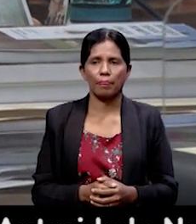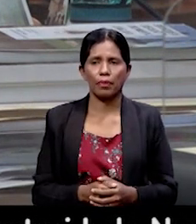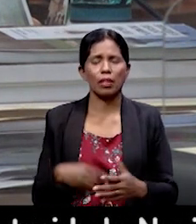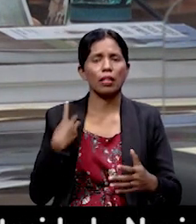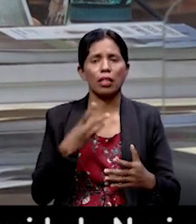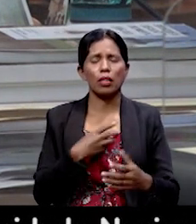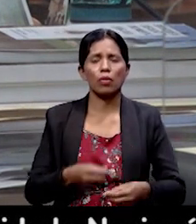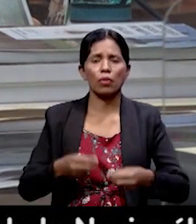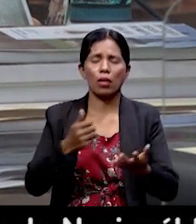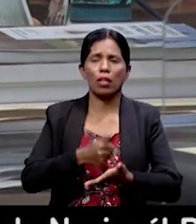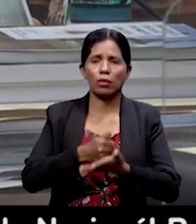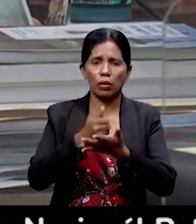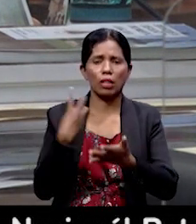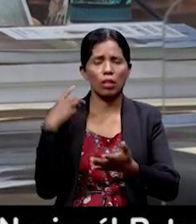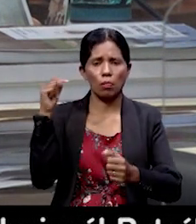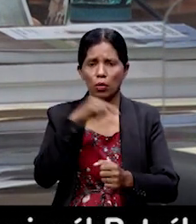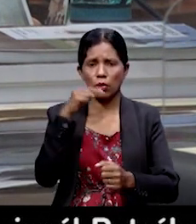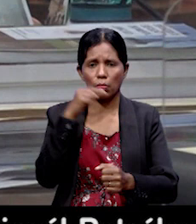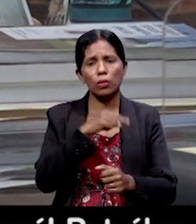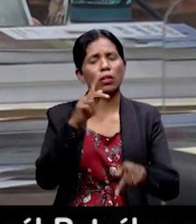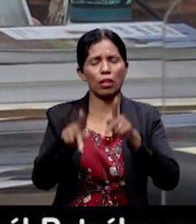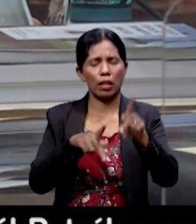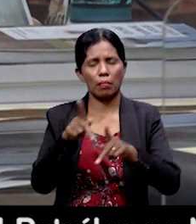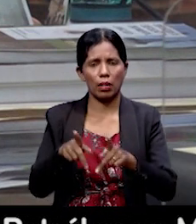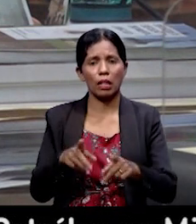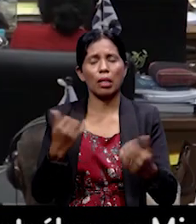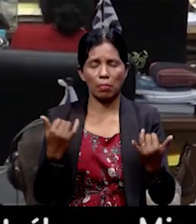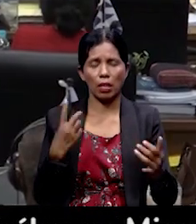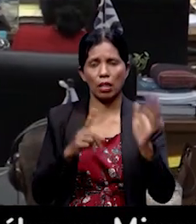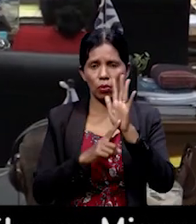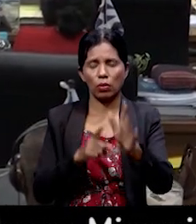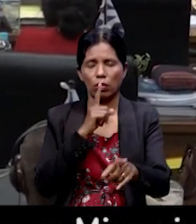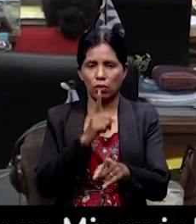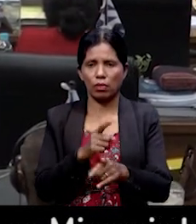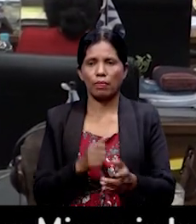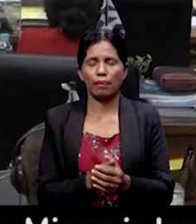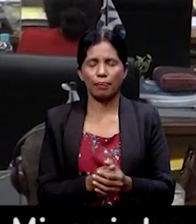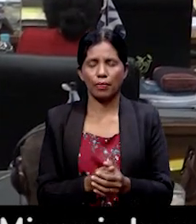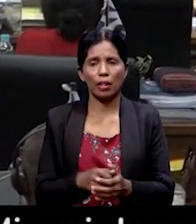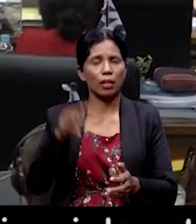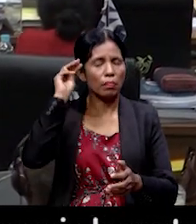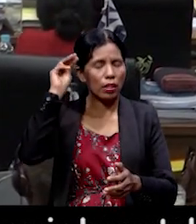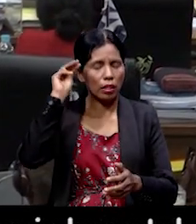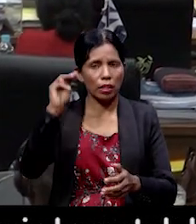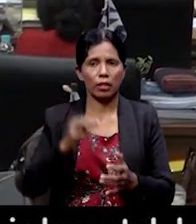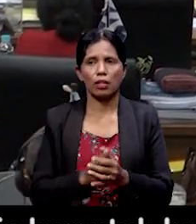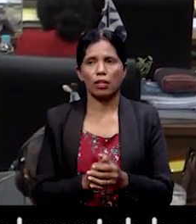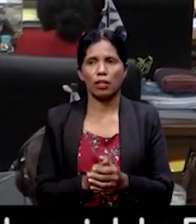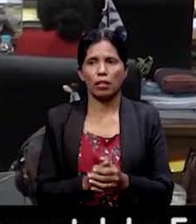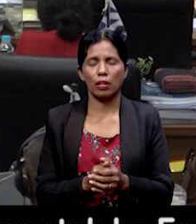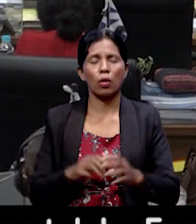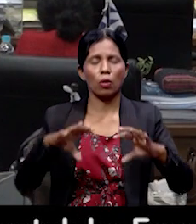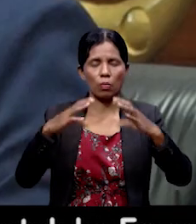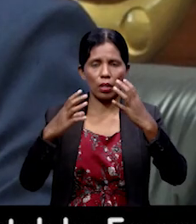fo apoio, mas ita lohi-lohi de tema. Ida ne ma realidade ida. Atamba preocupação ne ministro assunto parlamentares no